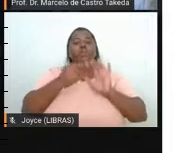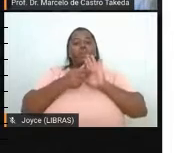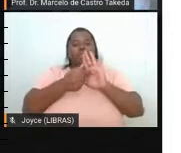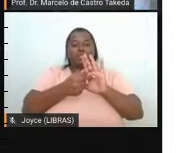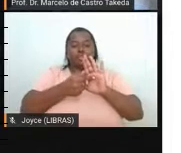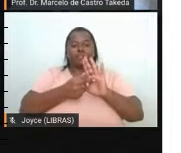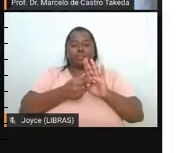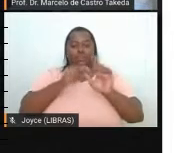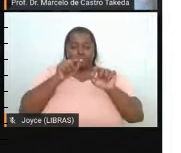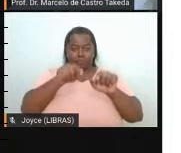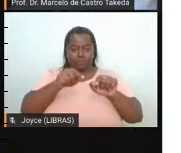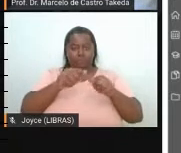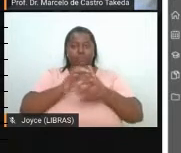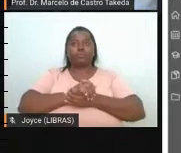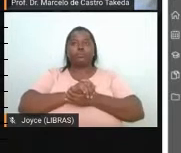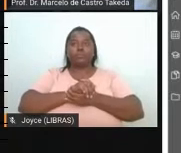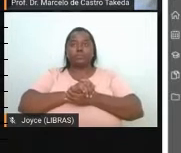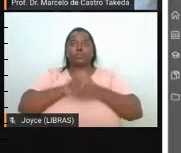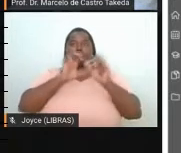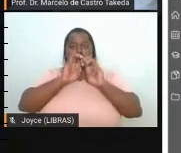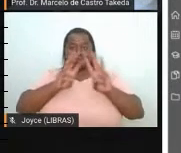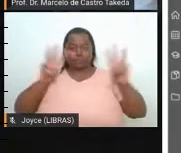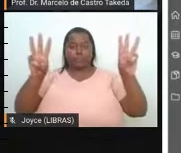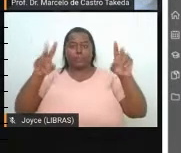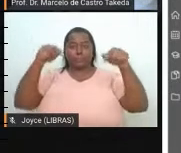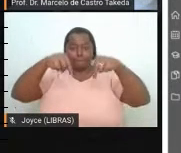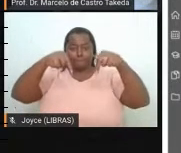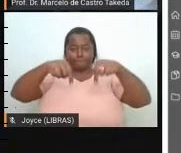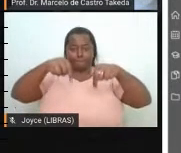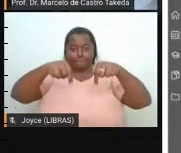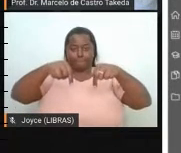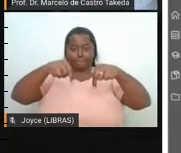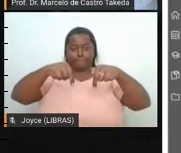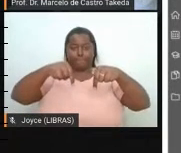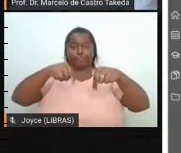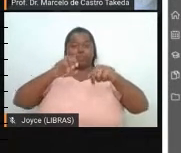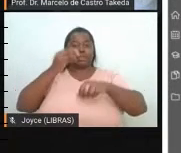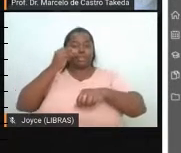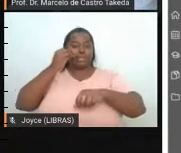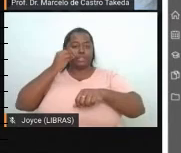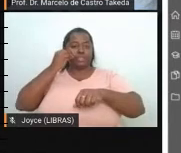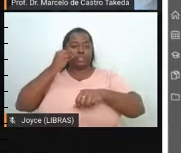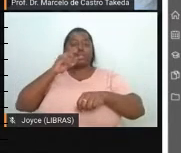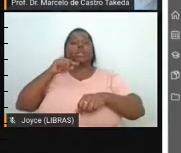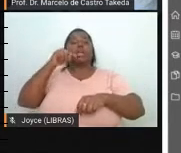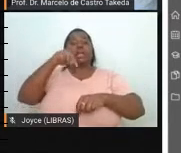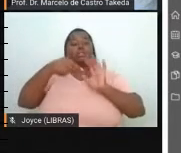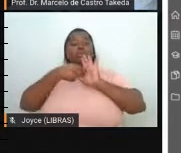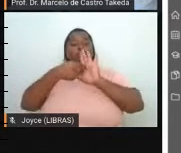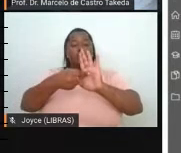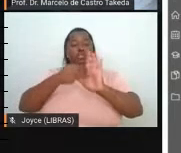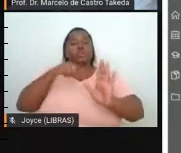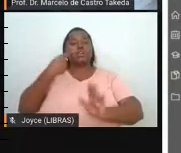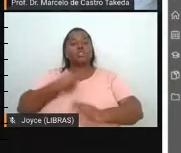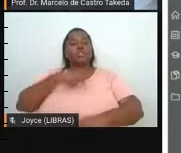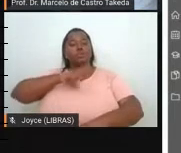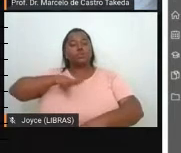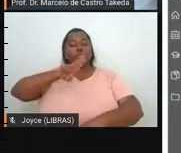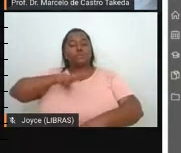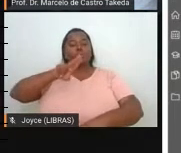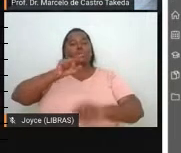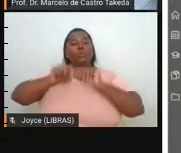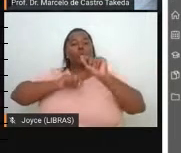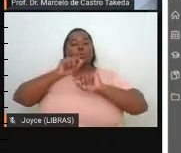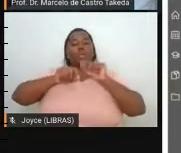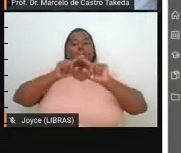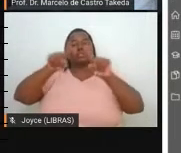lançamos mão da página da coordenação de cursos da Engenharia Civil, que é no AvaDmin, que eu